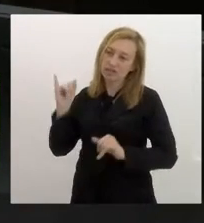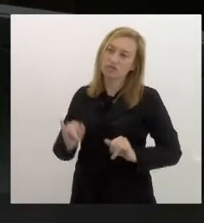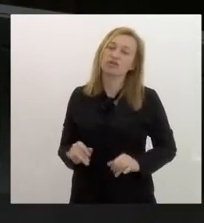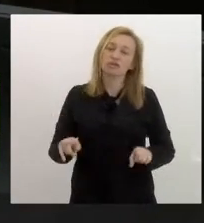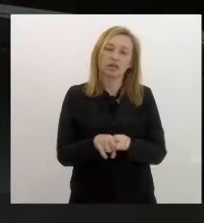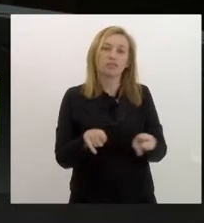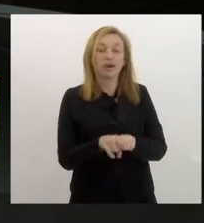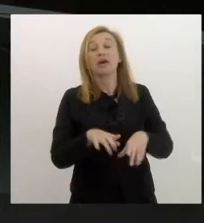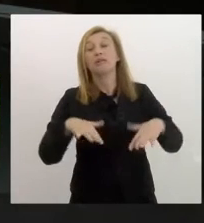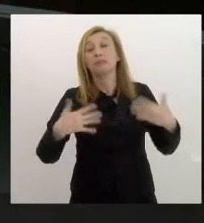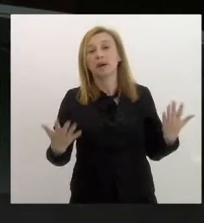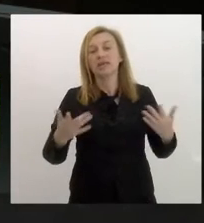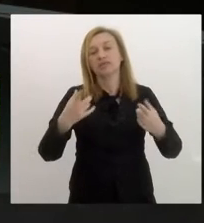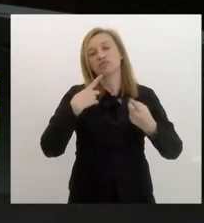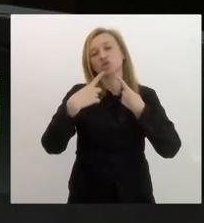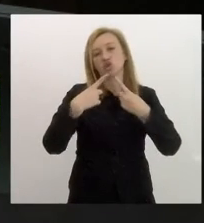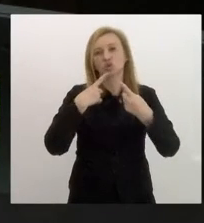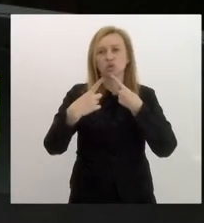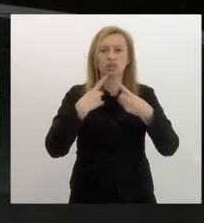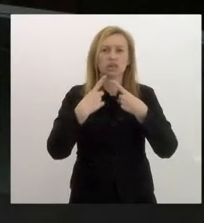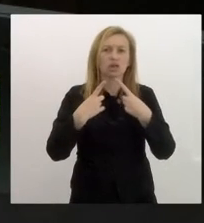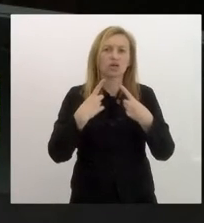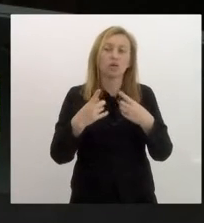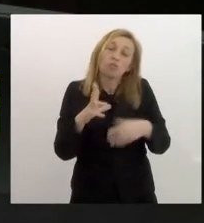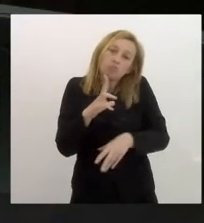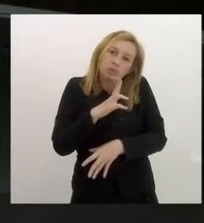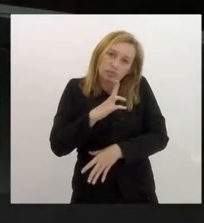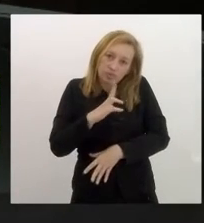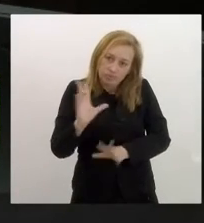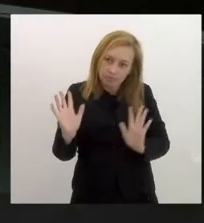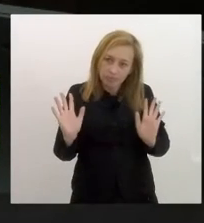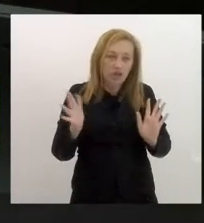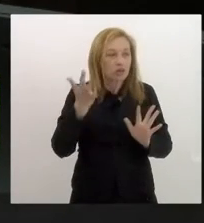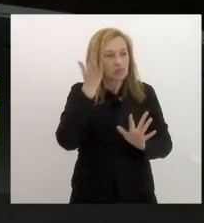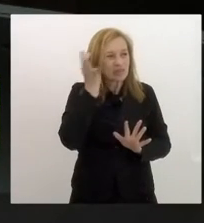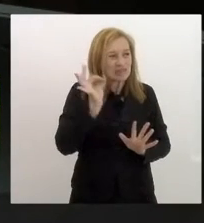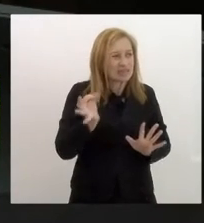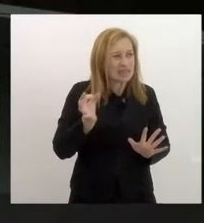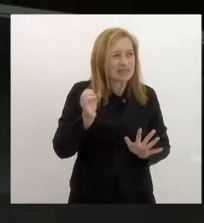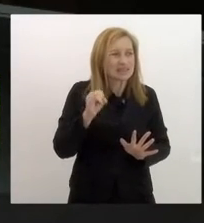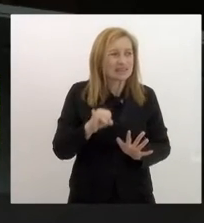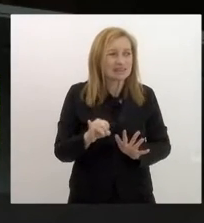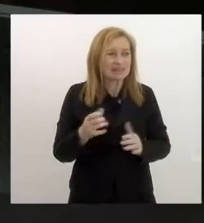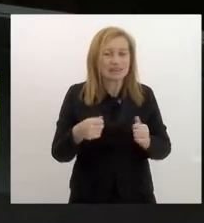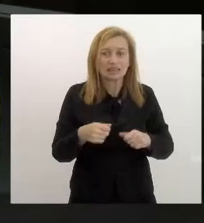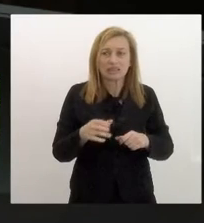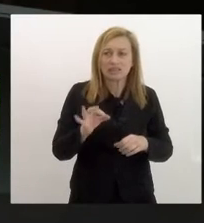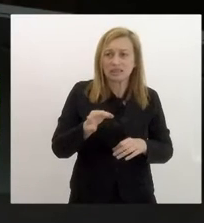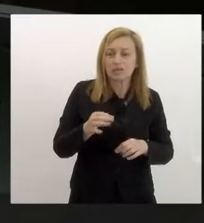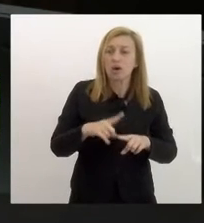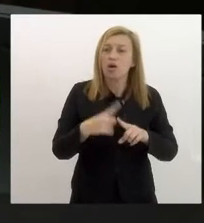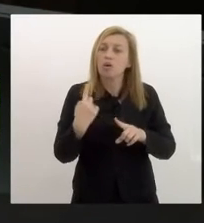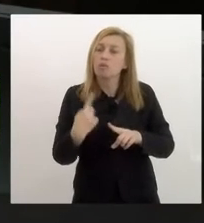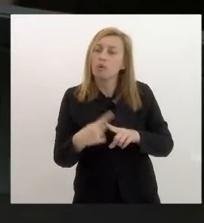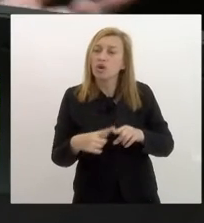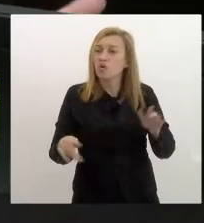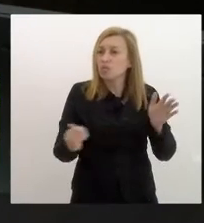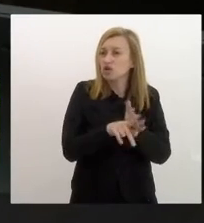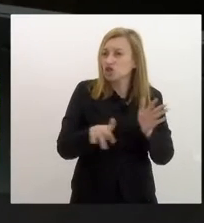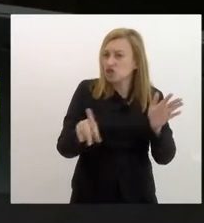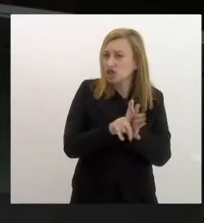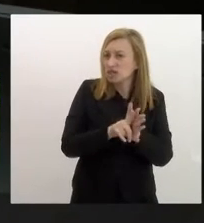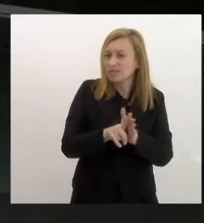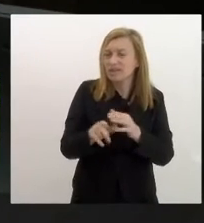enfim essa é uma discussão é própria e eu não sei se eventualmente porque o projeto de lei para